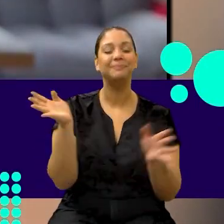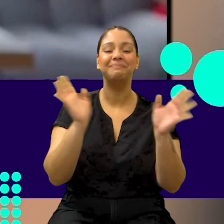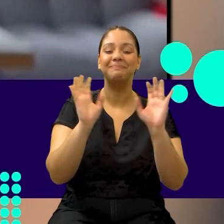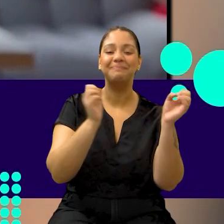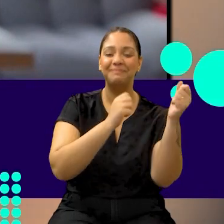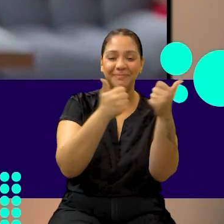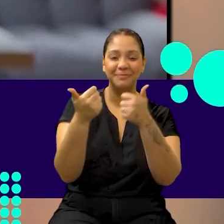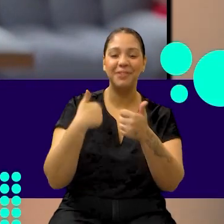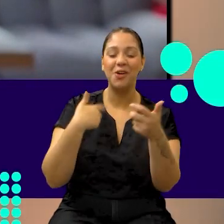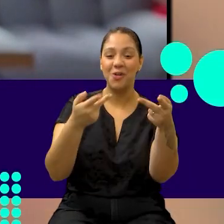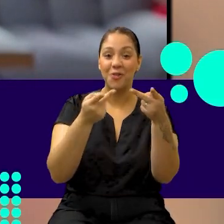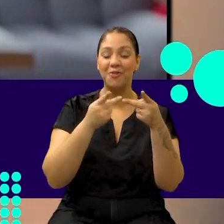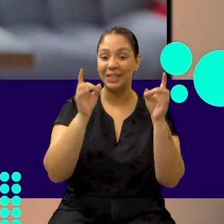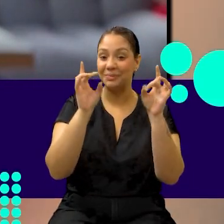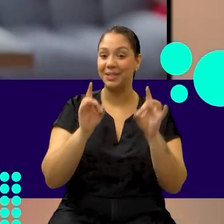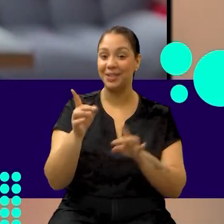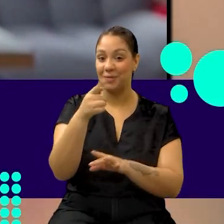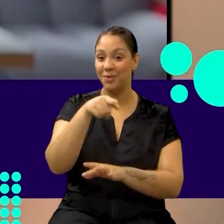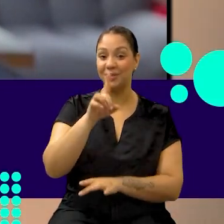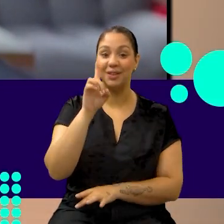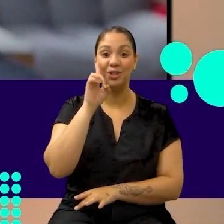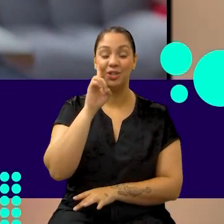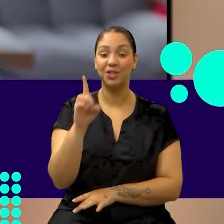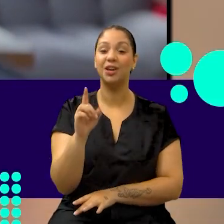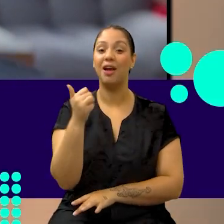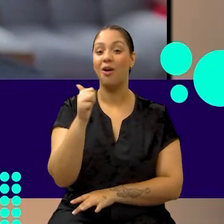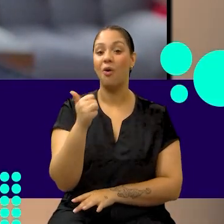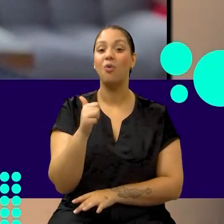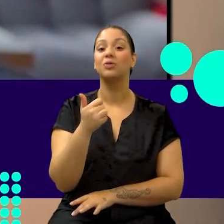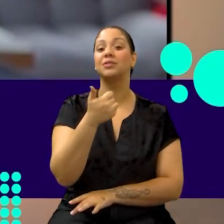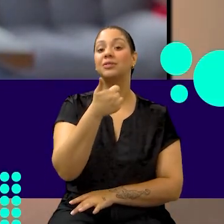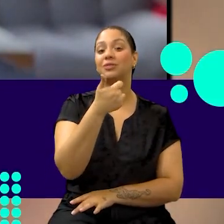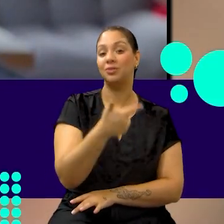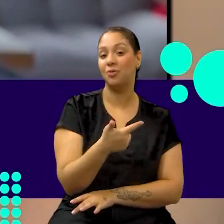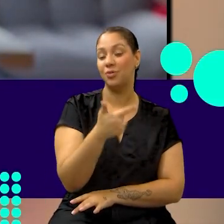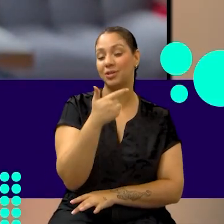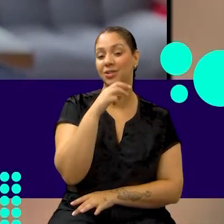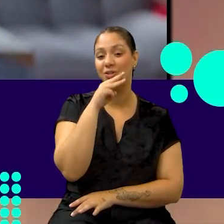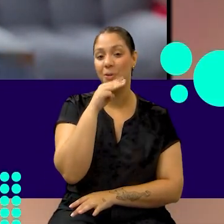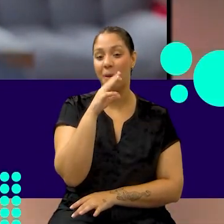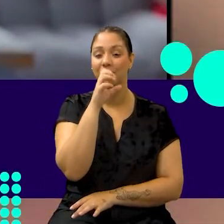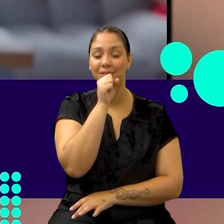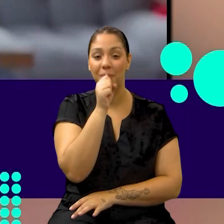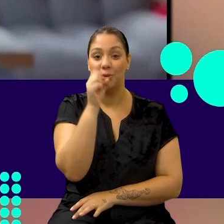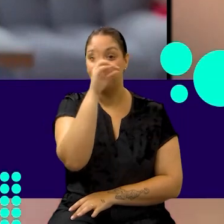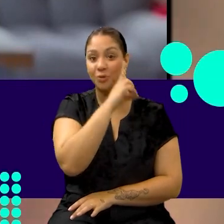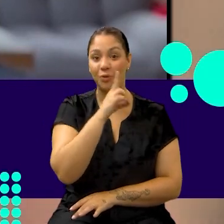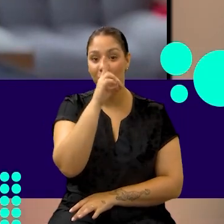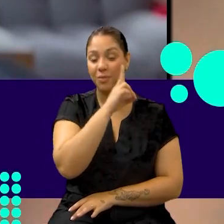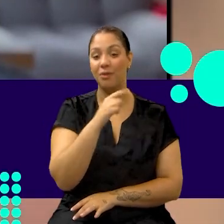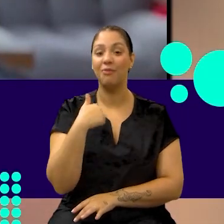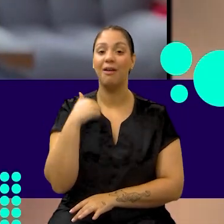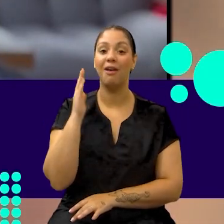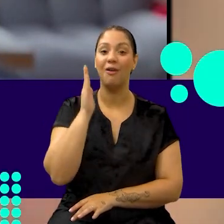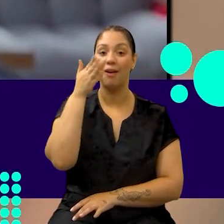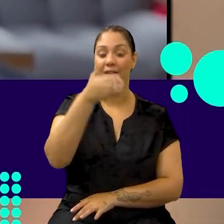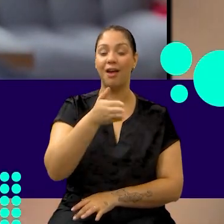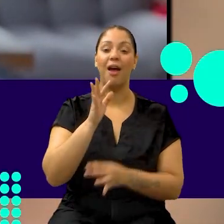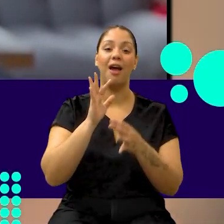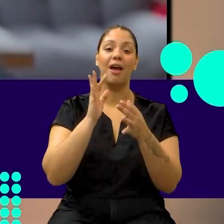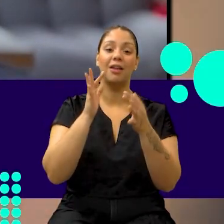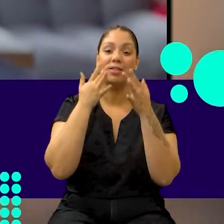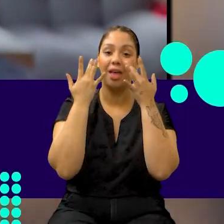Vera, estou passando aqui rapidinho para fazer um convite especial para vocês. Nos dias 11 e 12 de março, sábado e domingo, eu estarei no